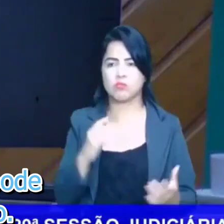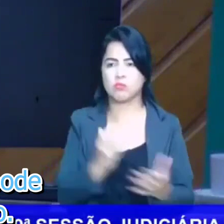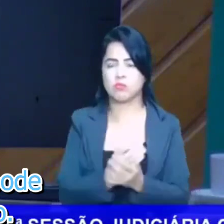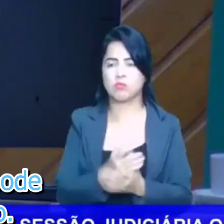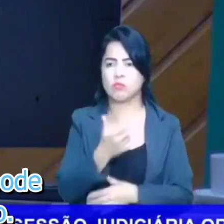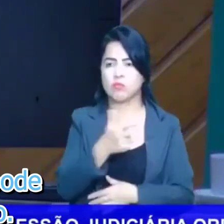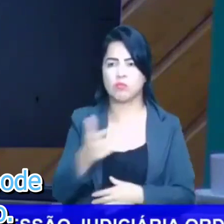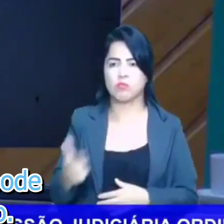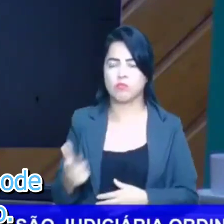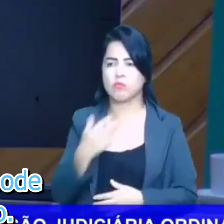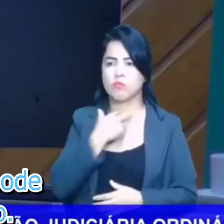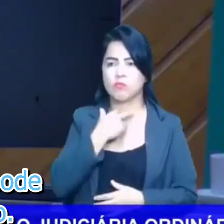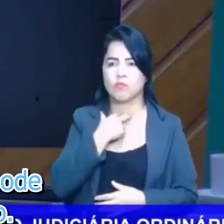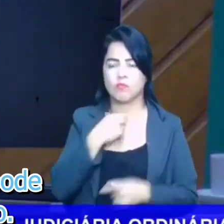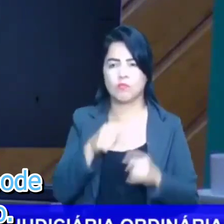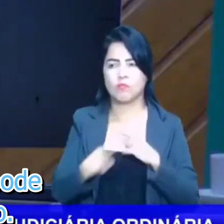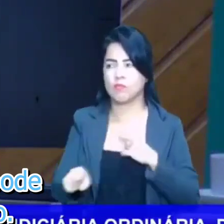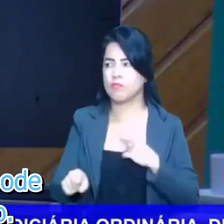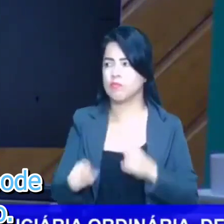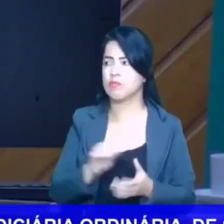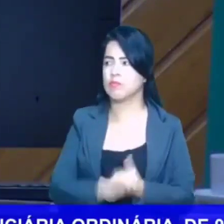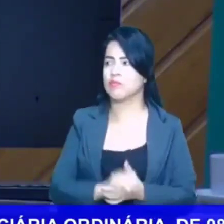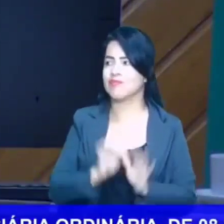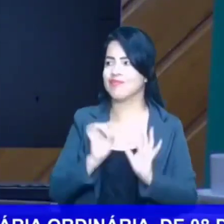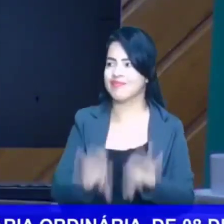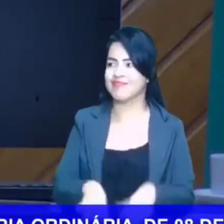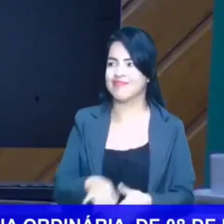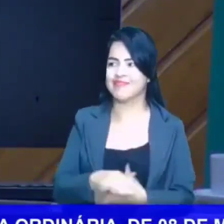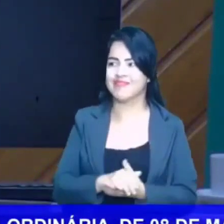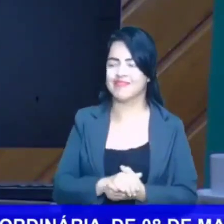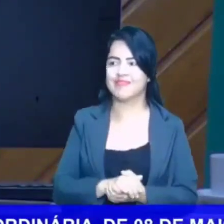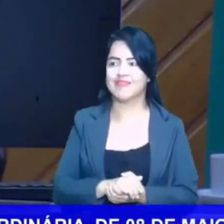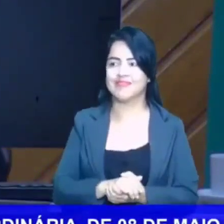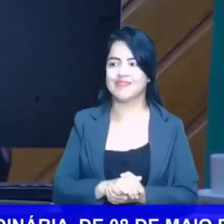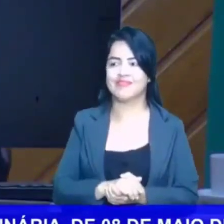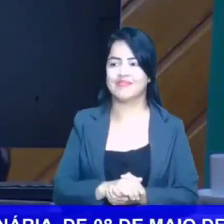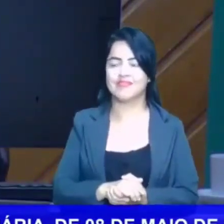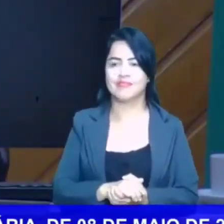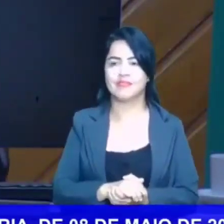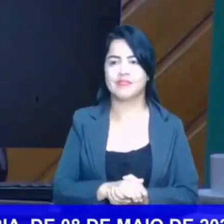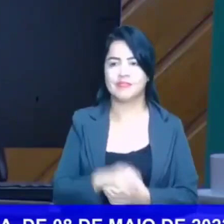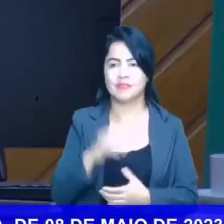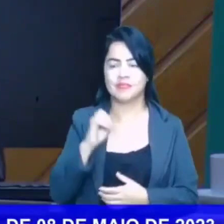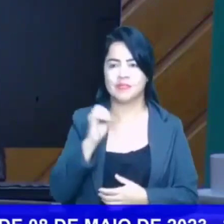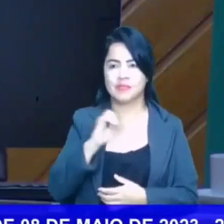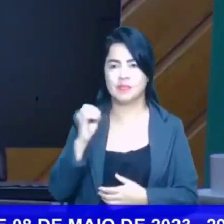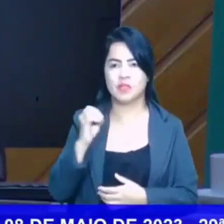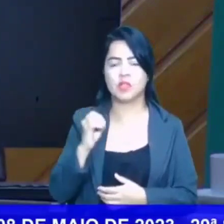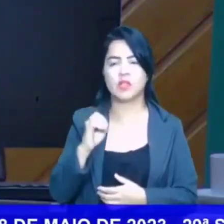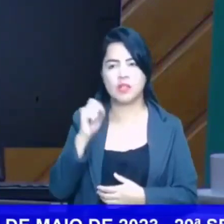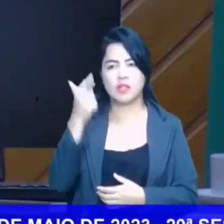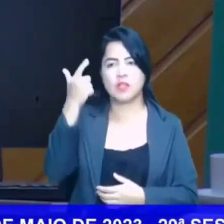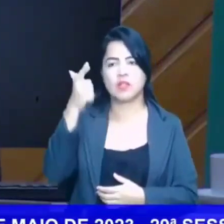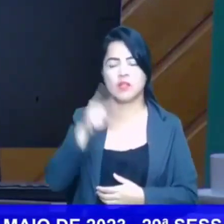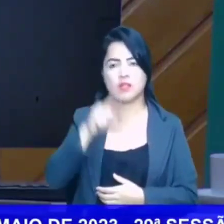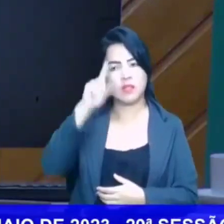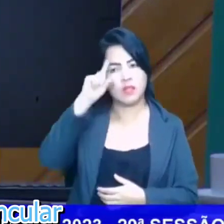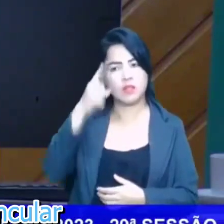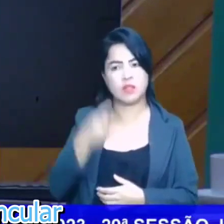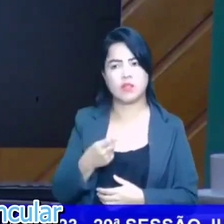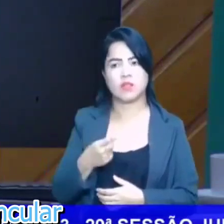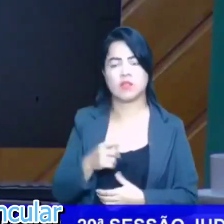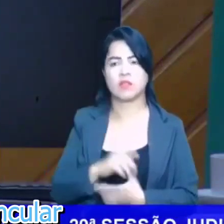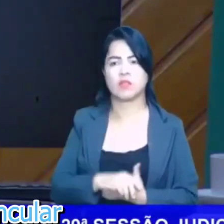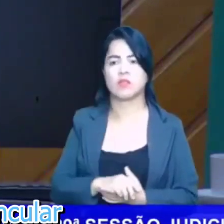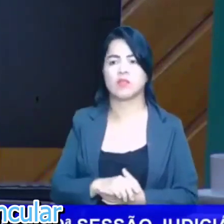ser desfeito e não pode ser contrariado. E é isso. Então, por óbvio, aquilo que foi decidido